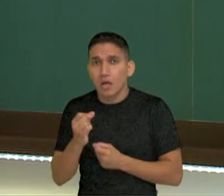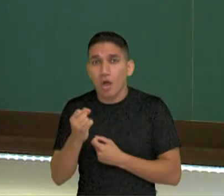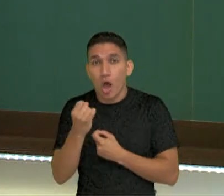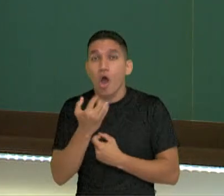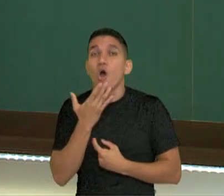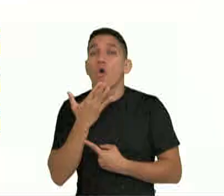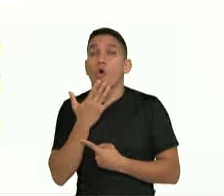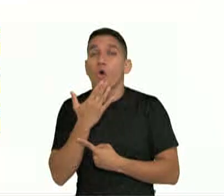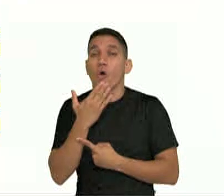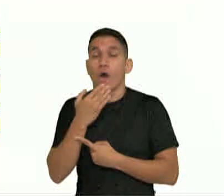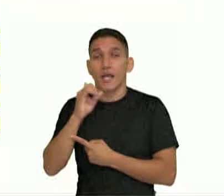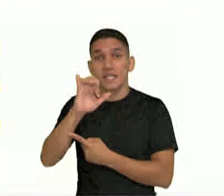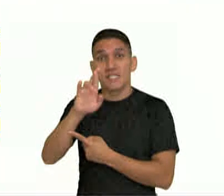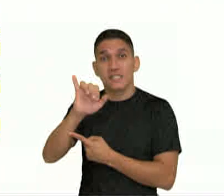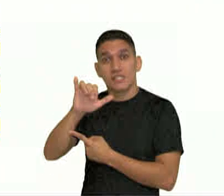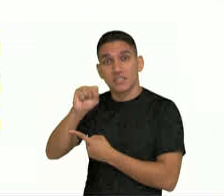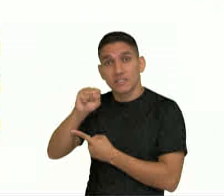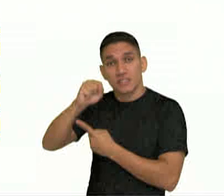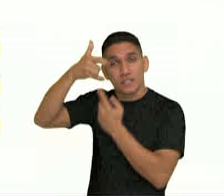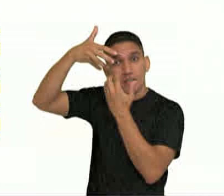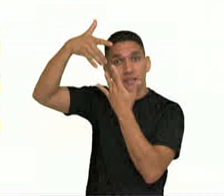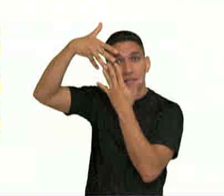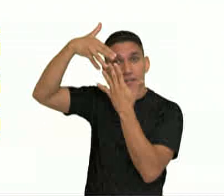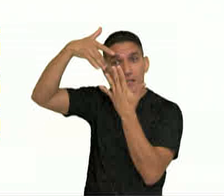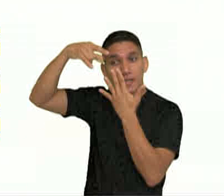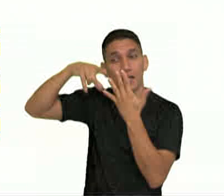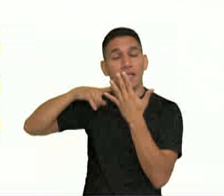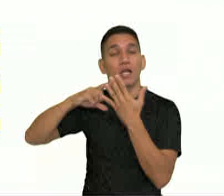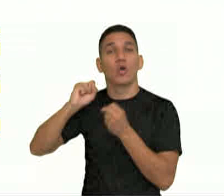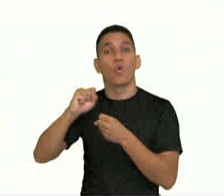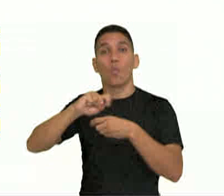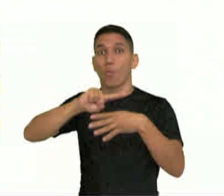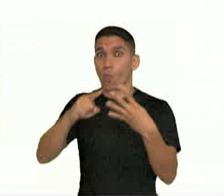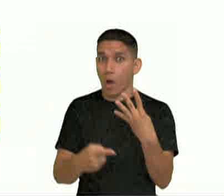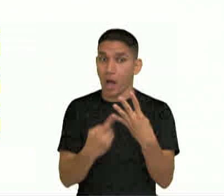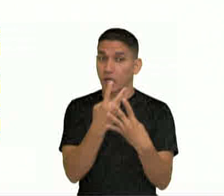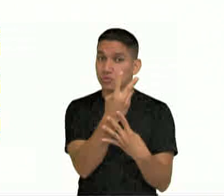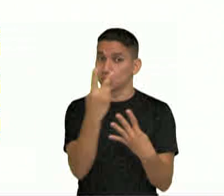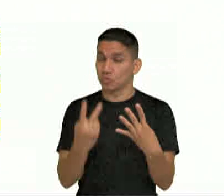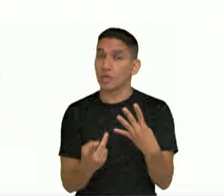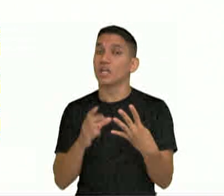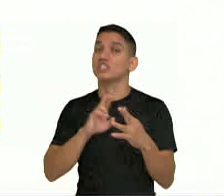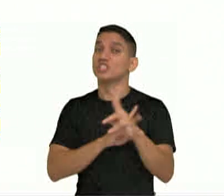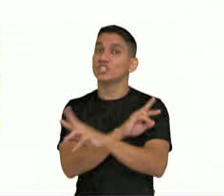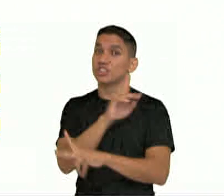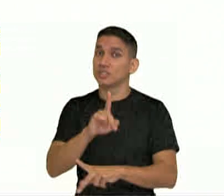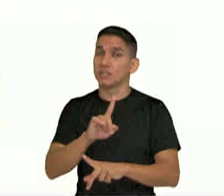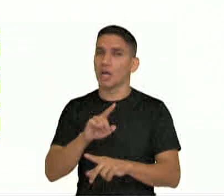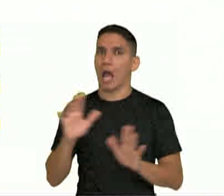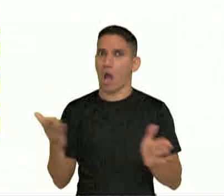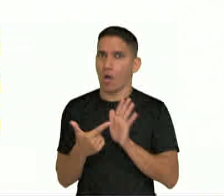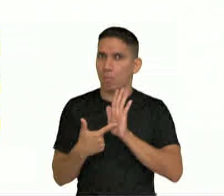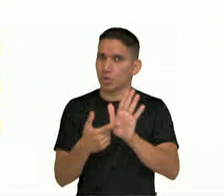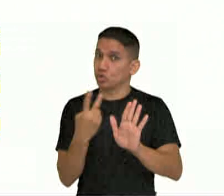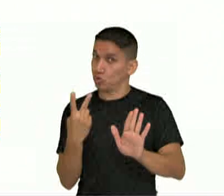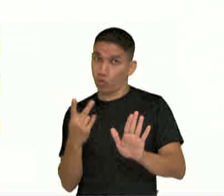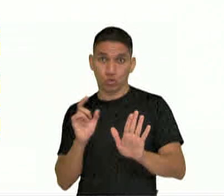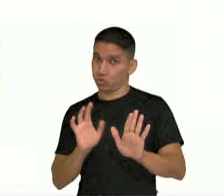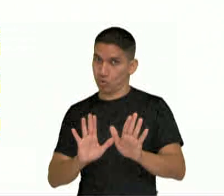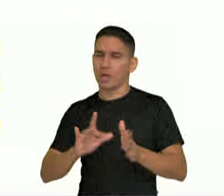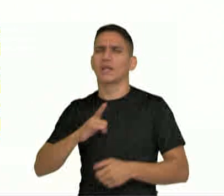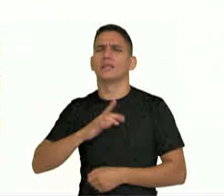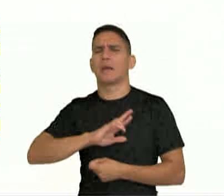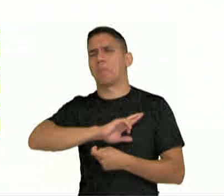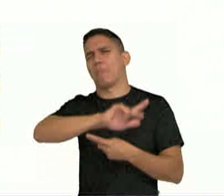estejam envolvidos pelo menos 4 pares de genes. Aqui a gente está mostrando 2. Então, a gente tem uma diversidade muito grande de cores de olhos também,